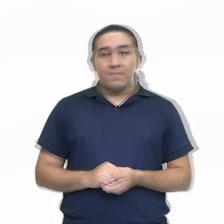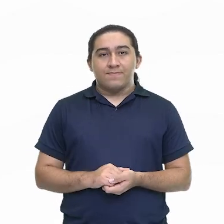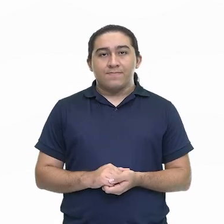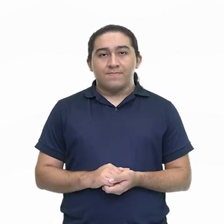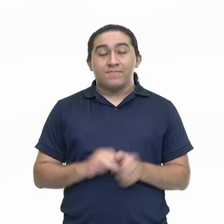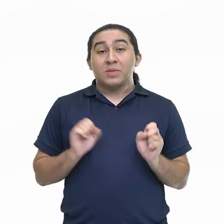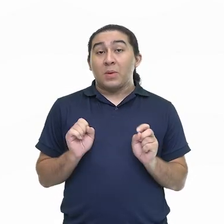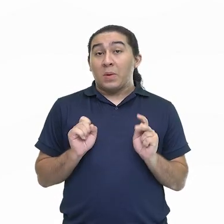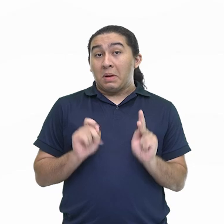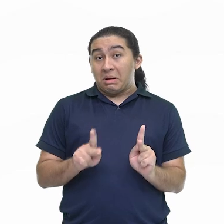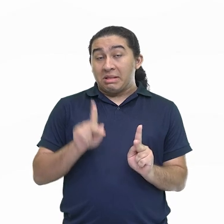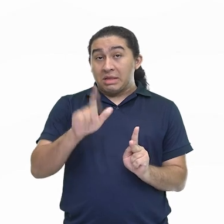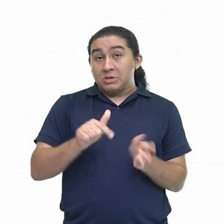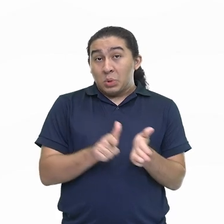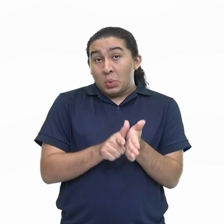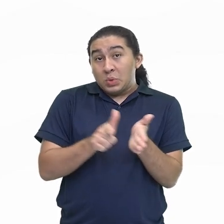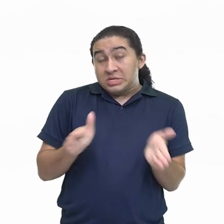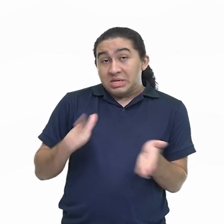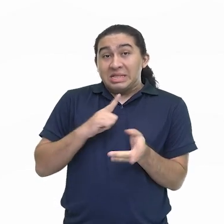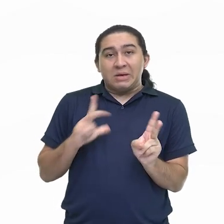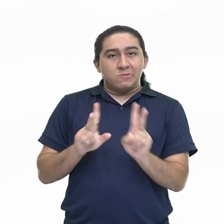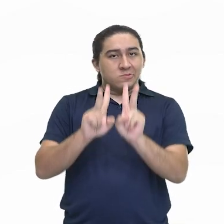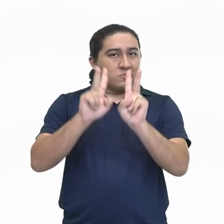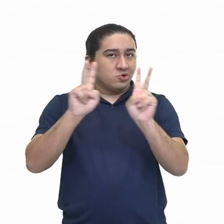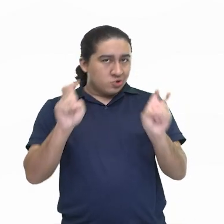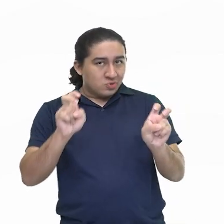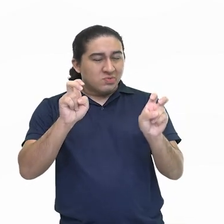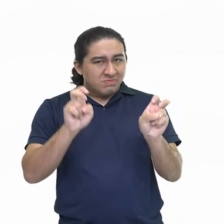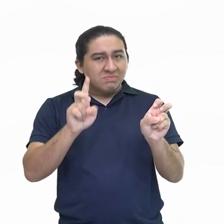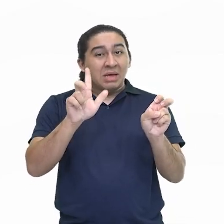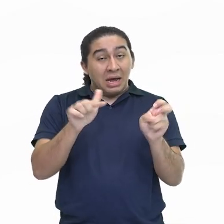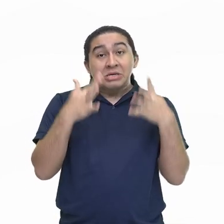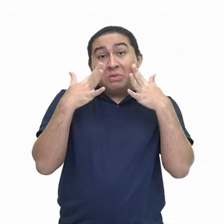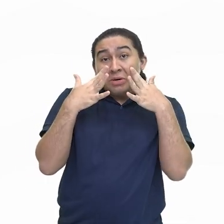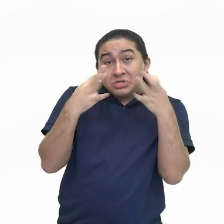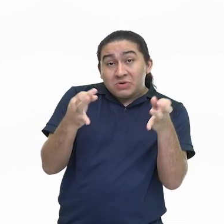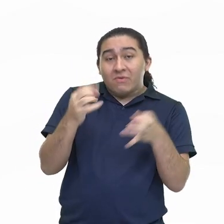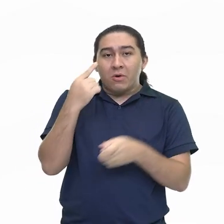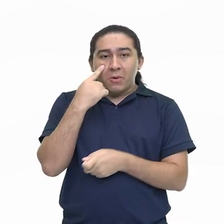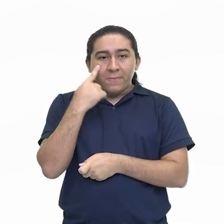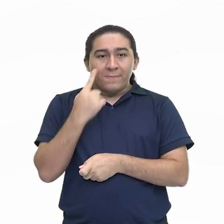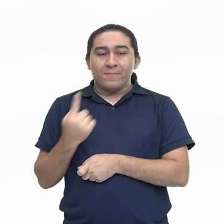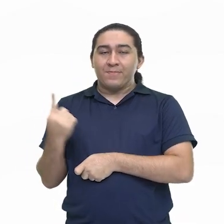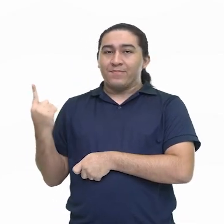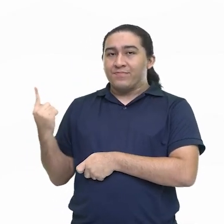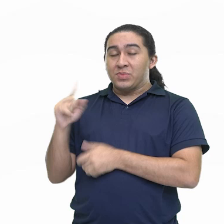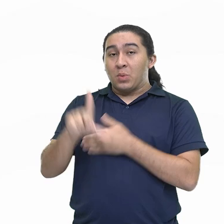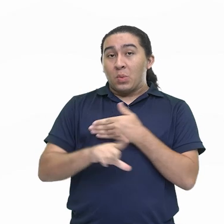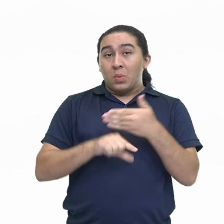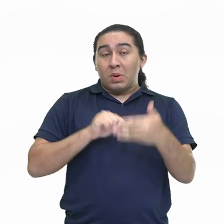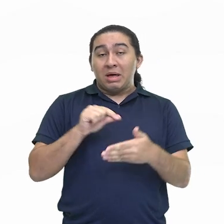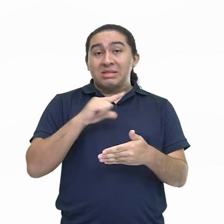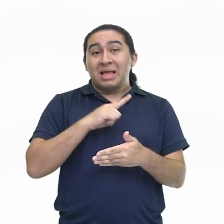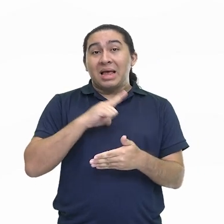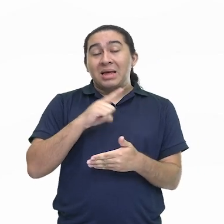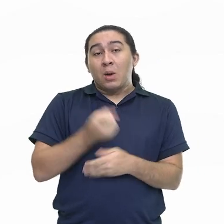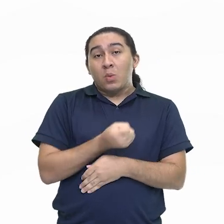bem chamativo para quem interessa, né? Então, aumenta o número de cursos e vagas